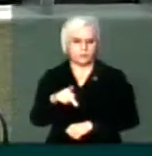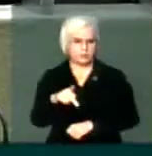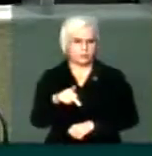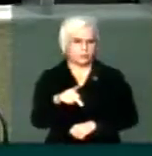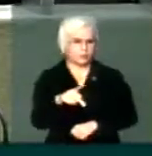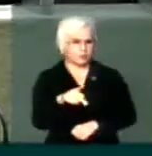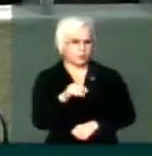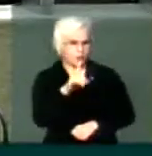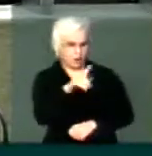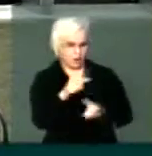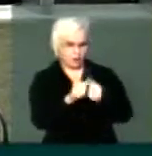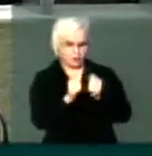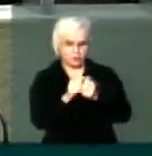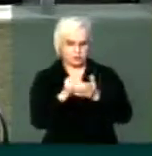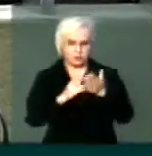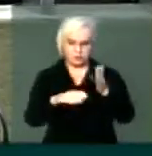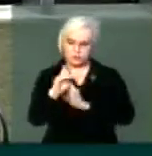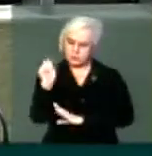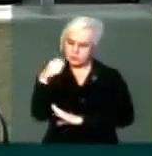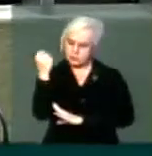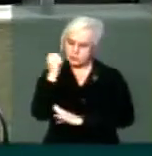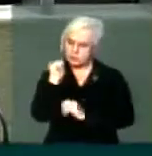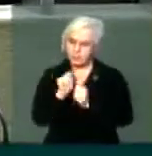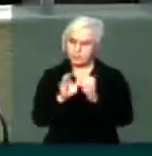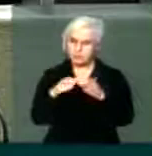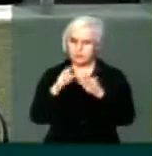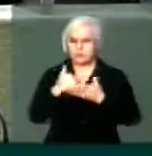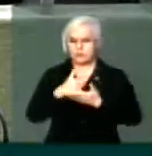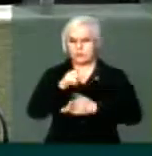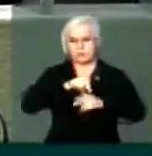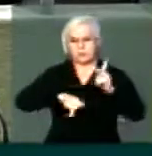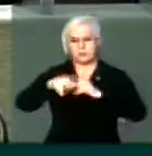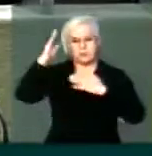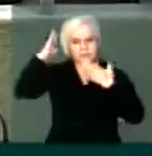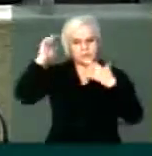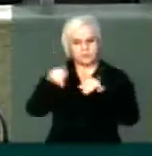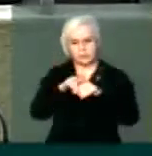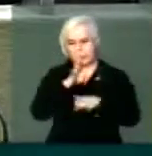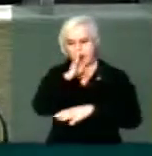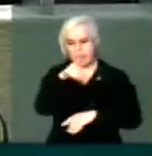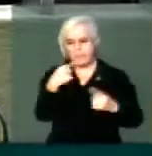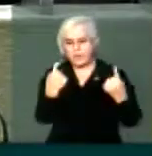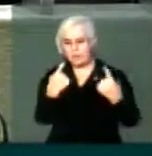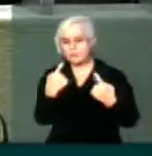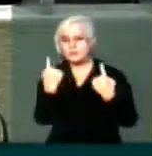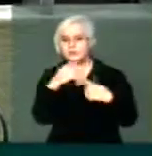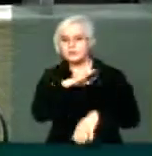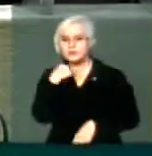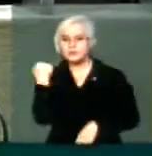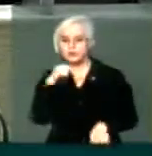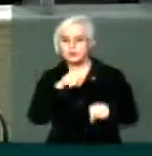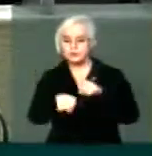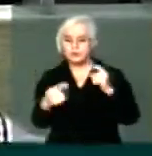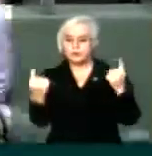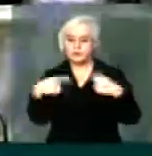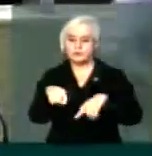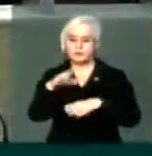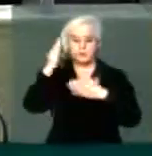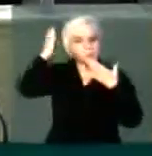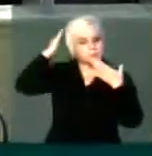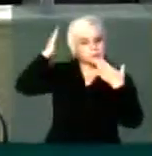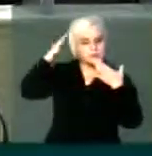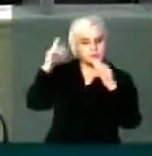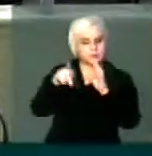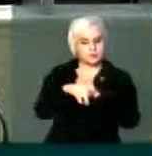Dutra, todos no Rio Grande do Sul, e as ameaças de morte contra os indígenas em Arroio